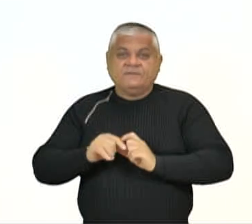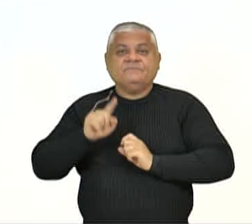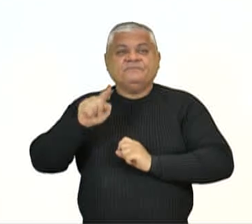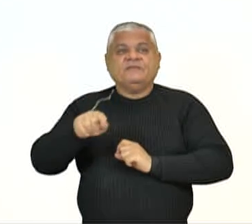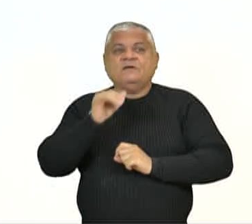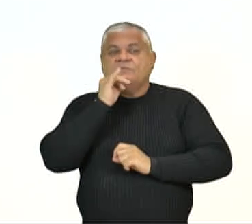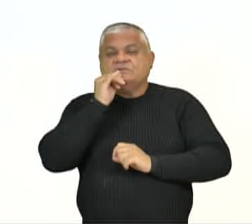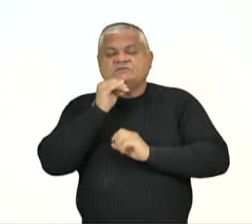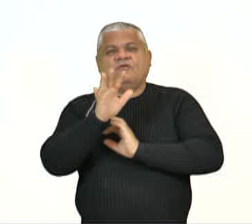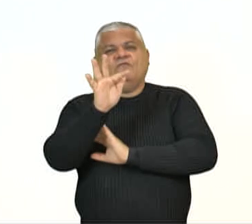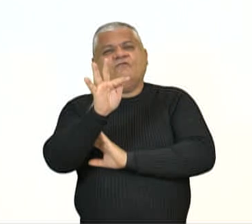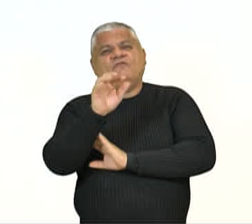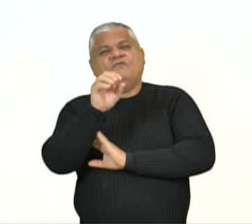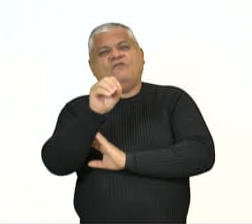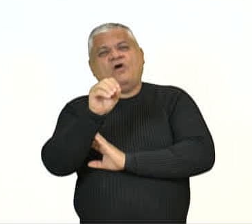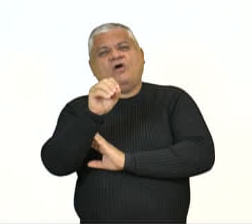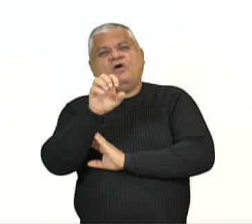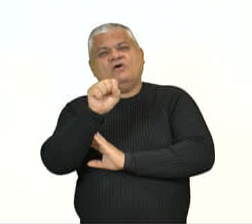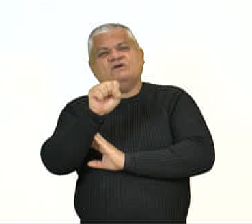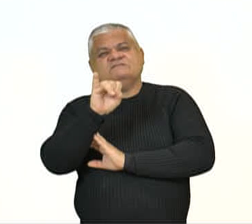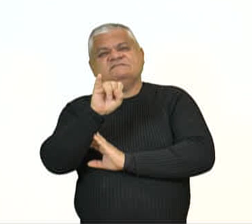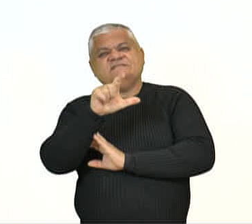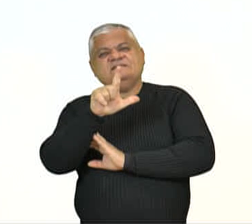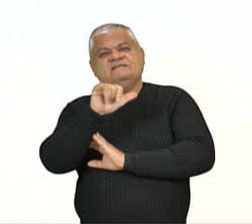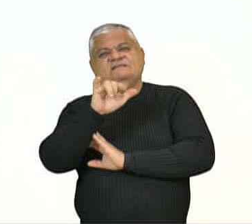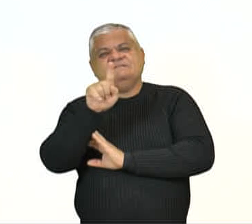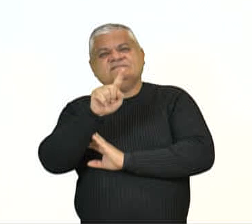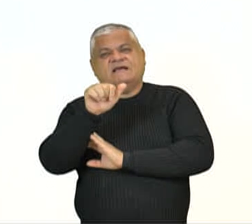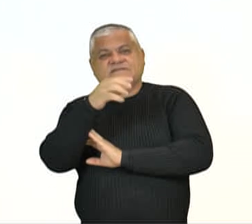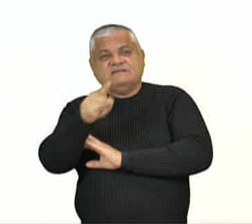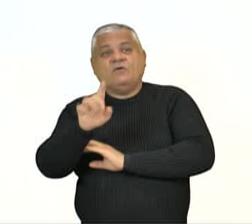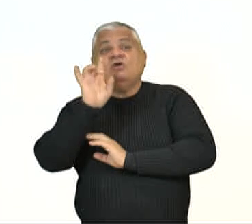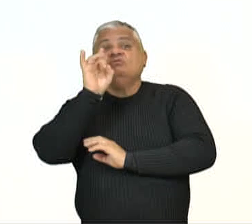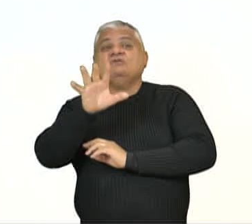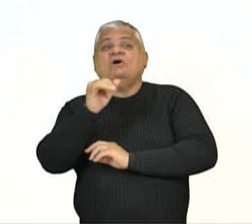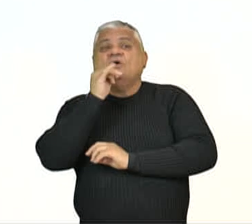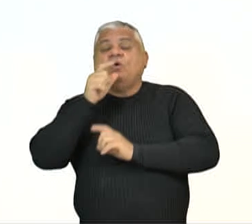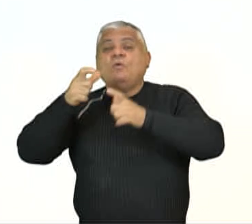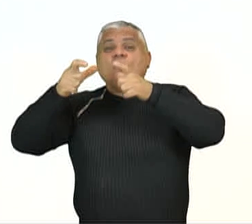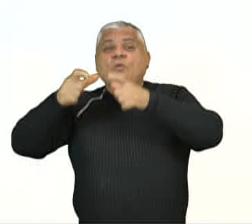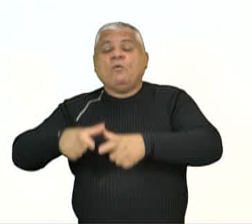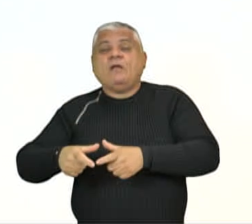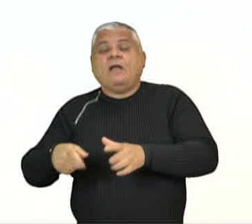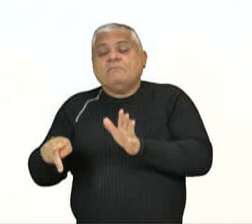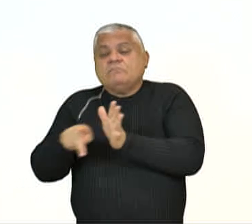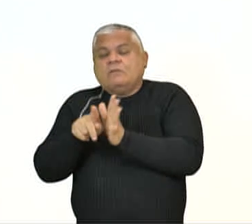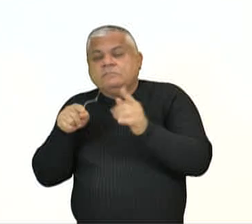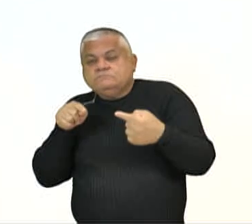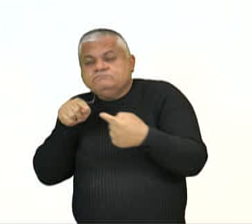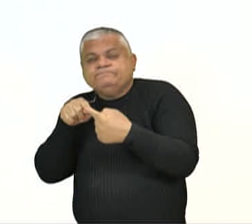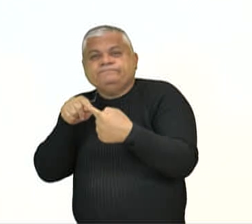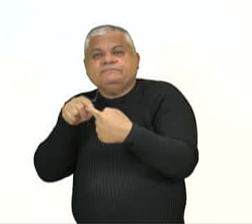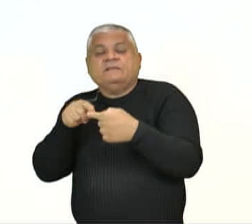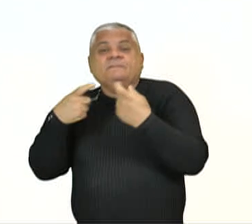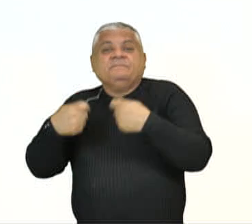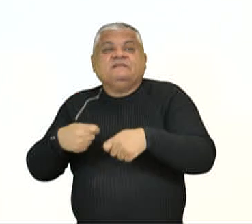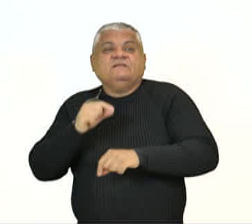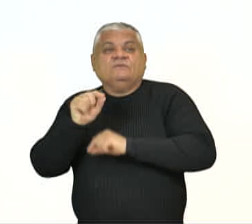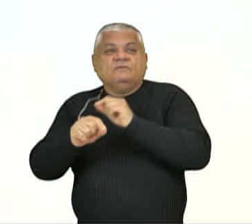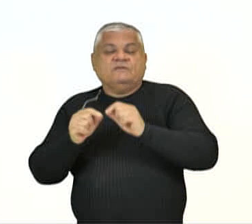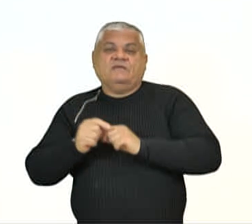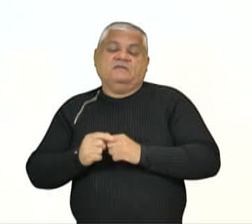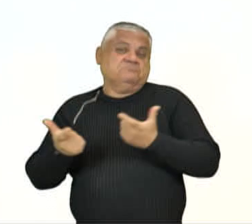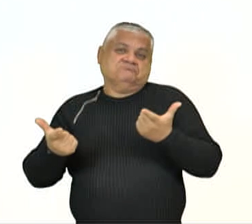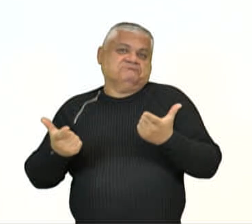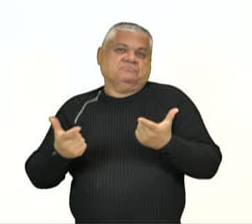de fossilização, ele só vai ocorrer em condições extremamente favoráveis, que depende lá